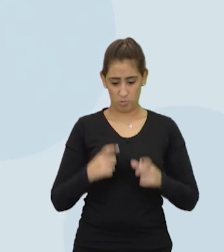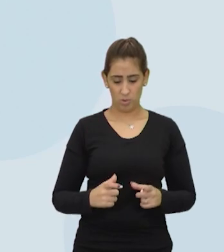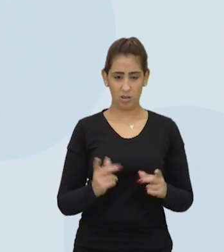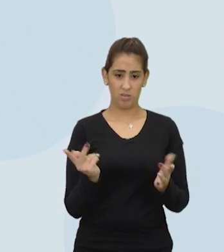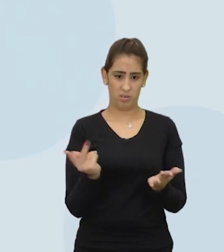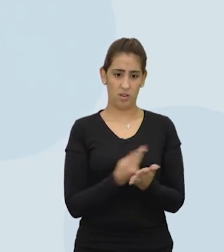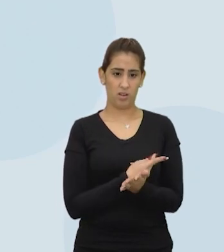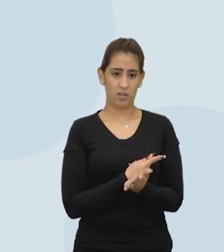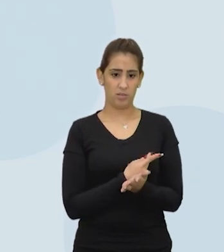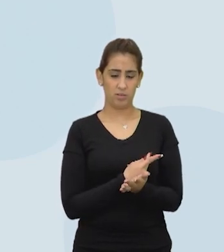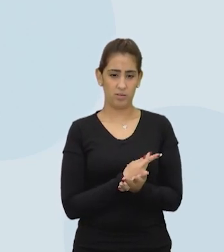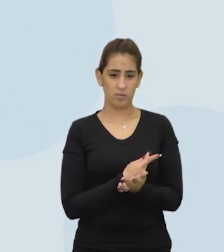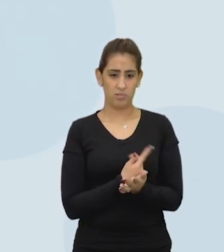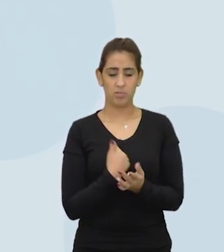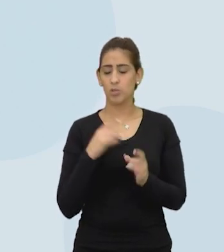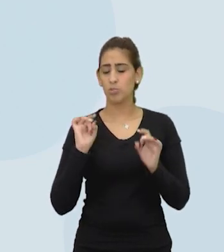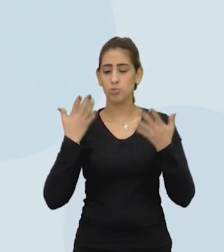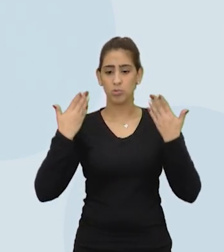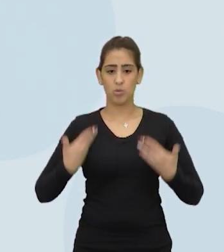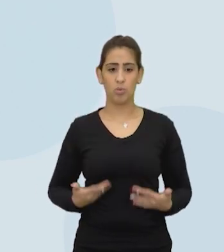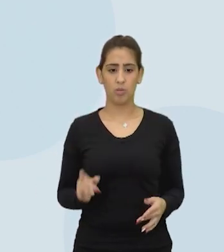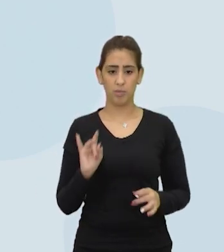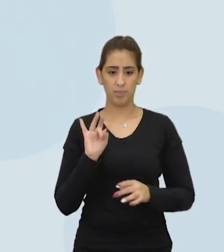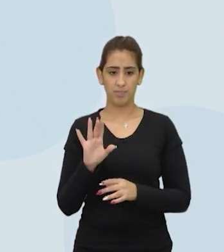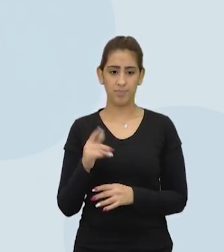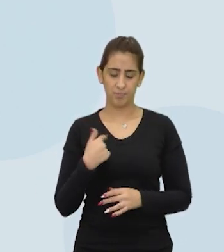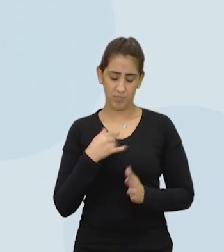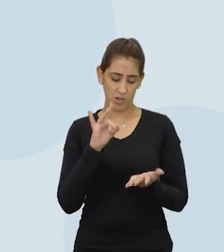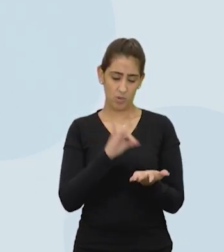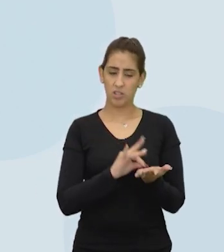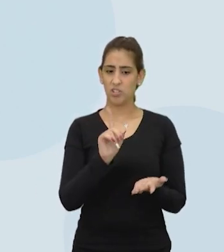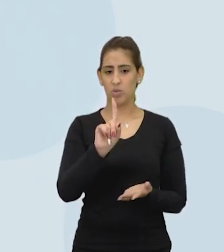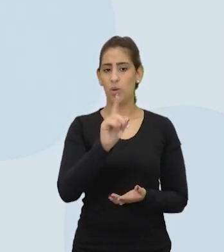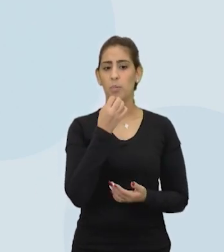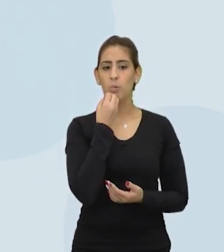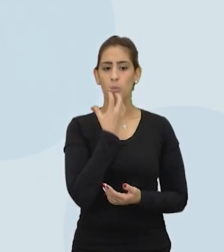ou seja, eu sou apenas, a minha origem não é boa.